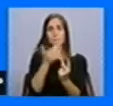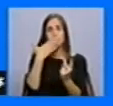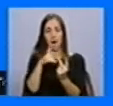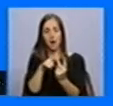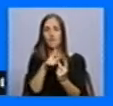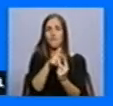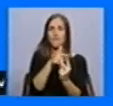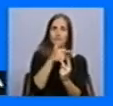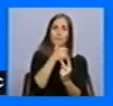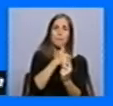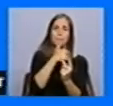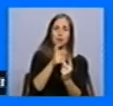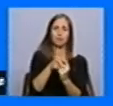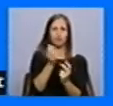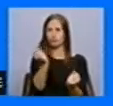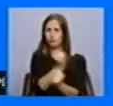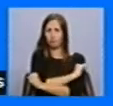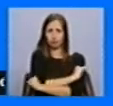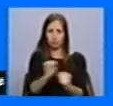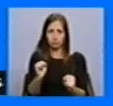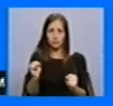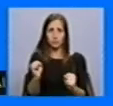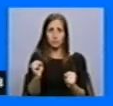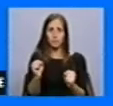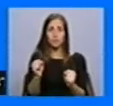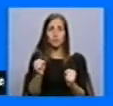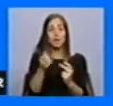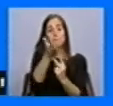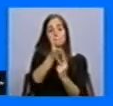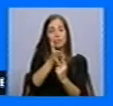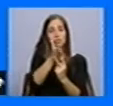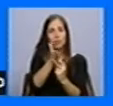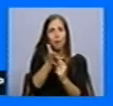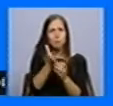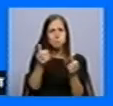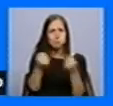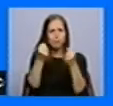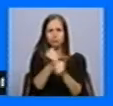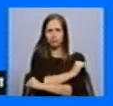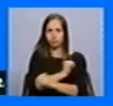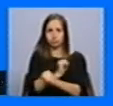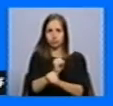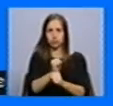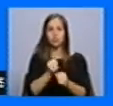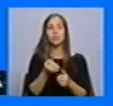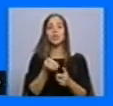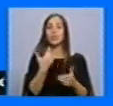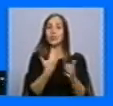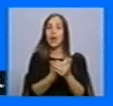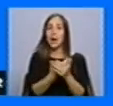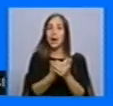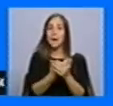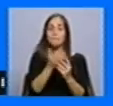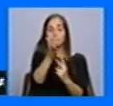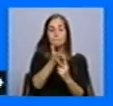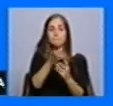aquela explosão choca autenticamente com este anel de matéria fria e consegue moldar precisamente o material que é